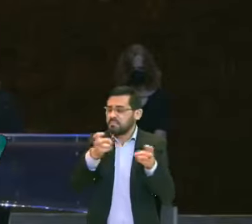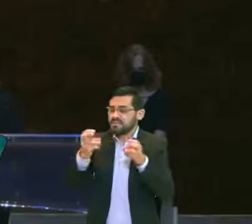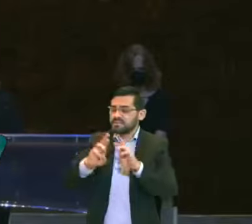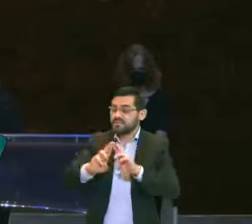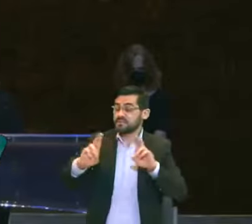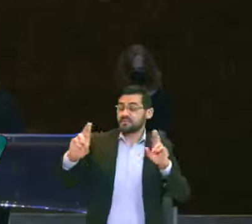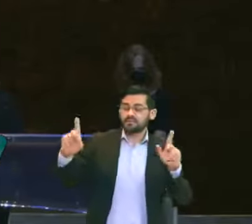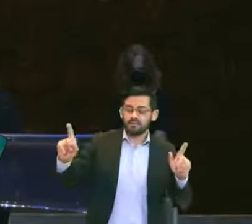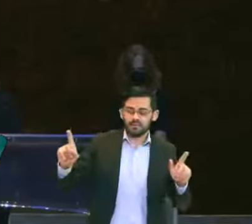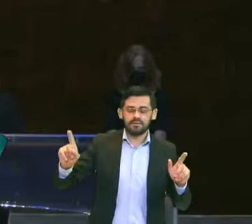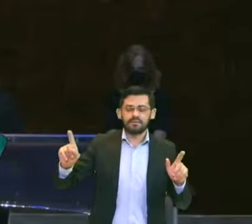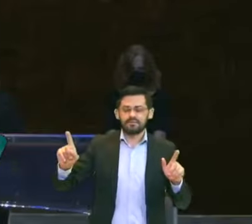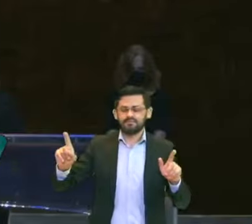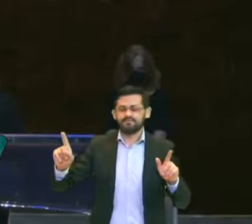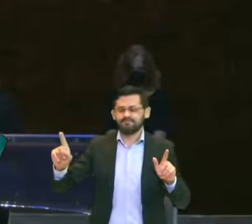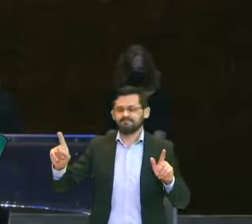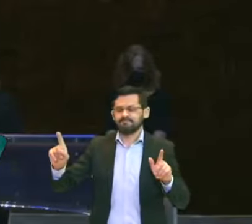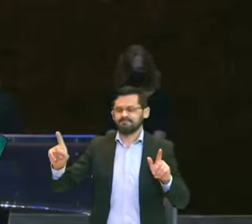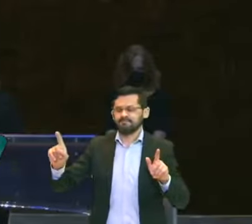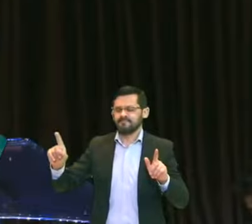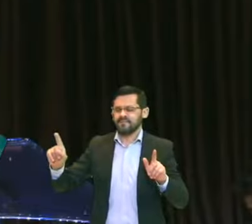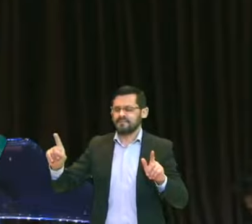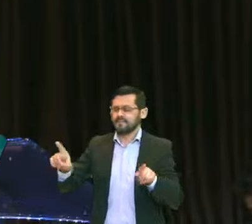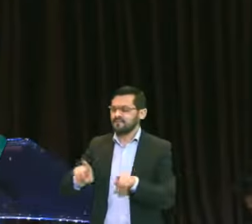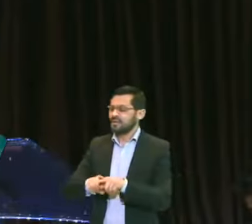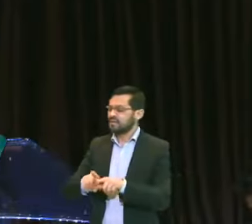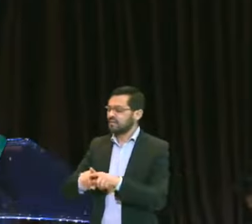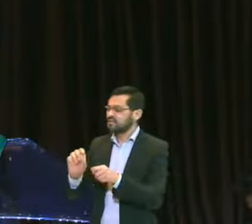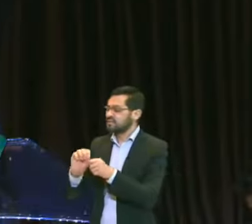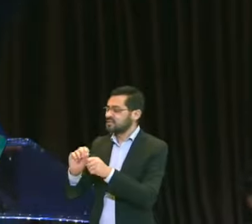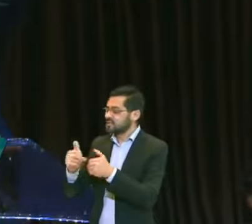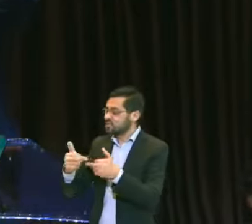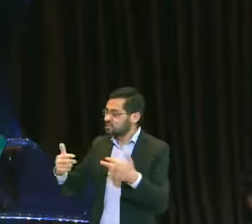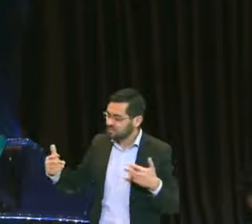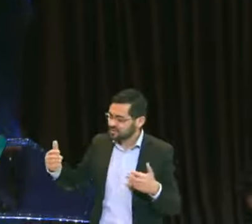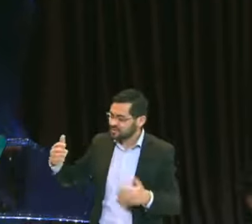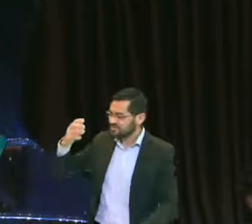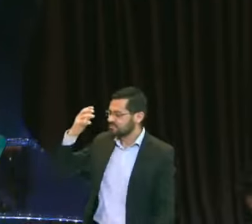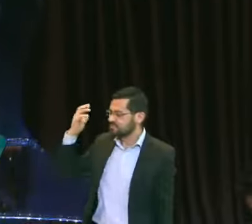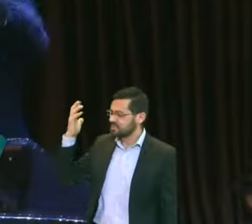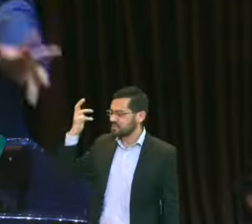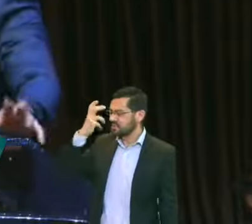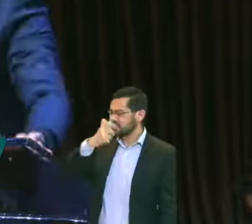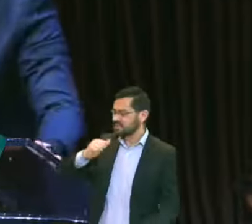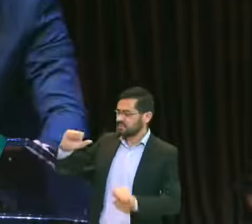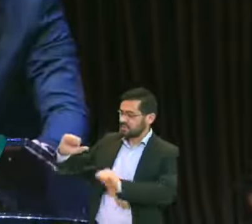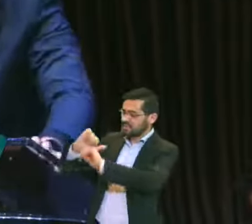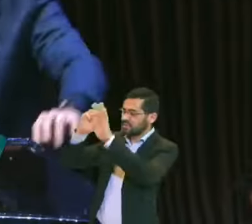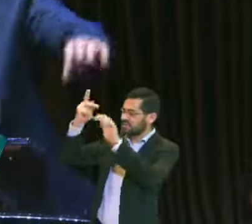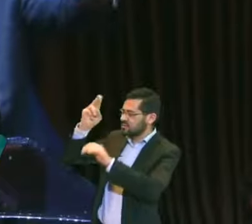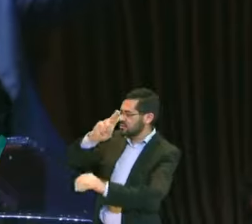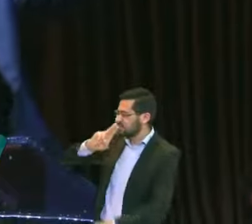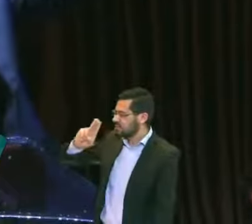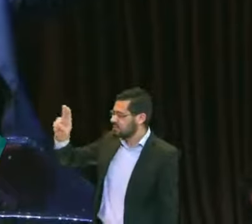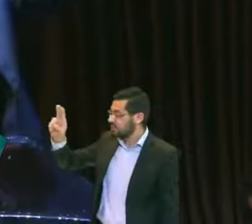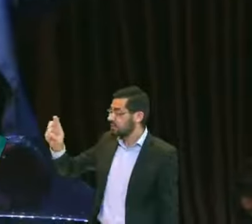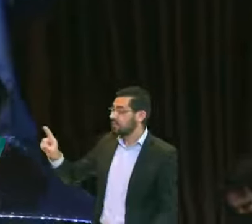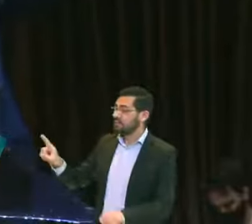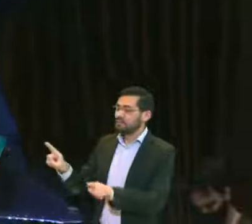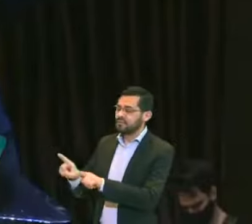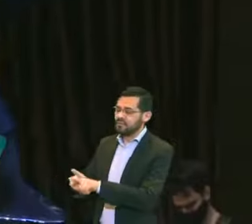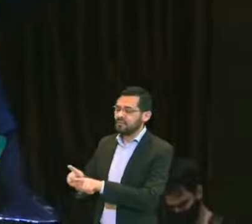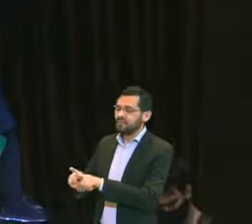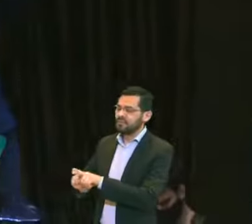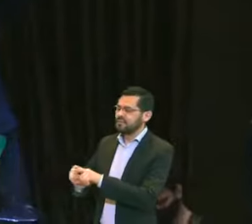para verem de maneira diferente, estabelecerem e criarem beleza. Mas eu quero pedir que a bênção